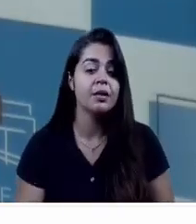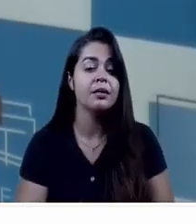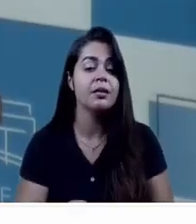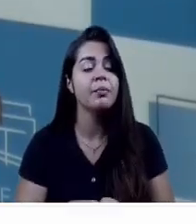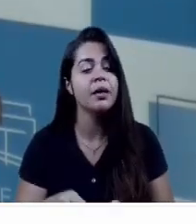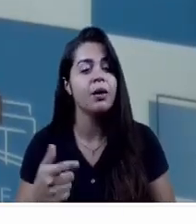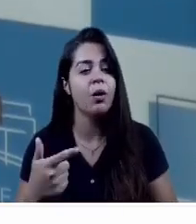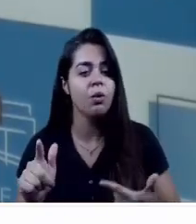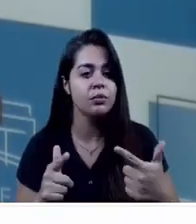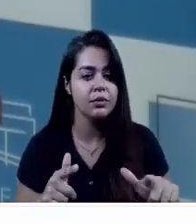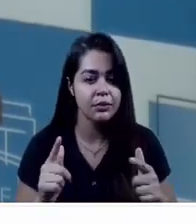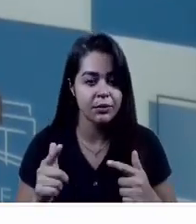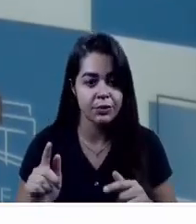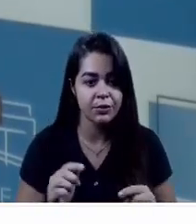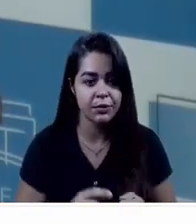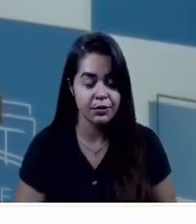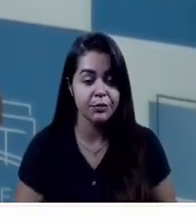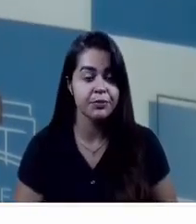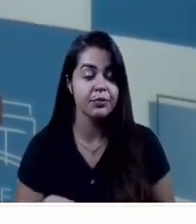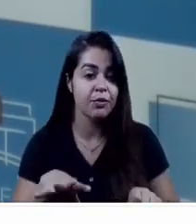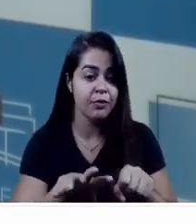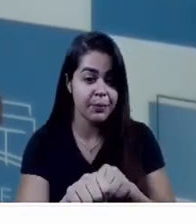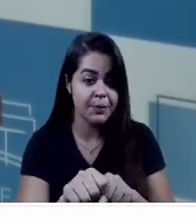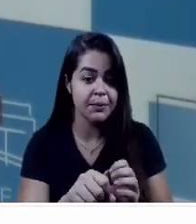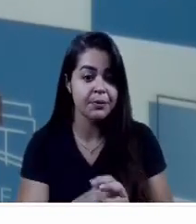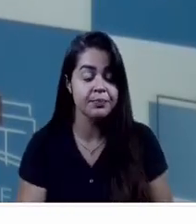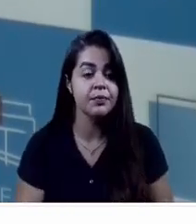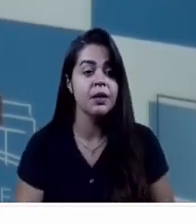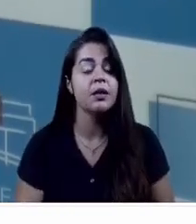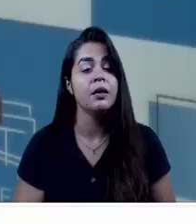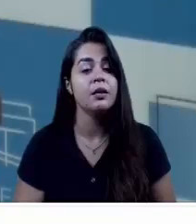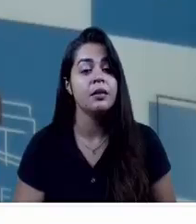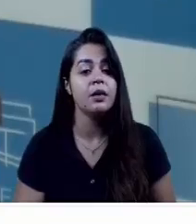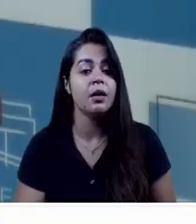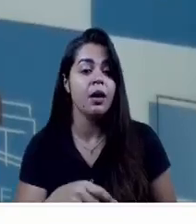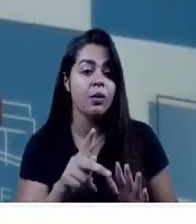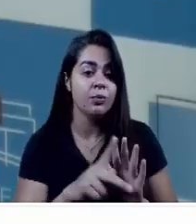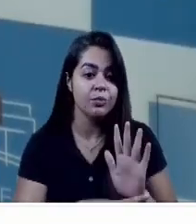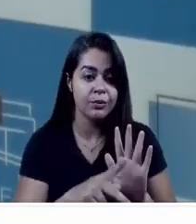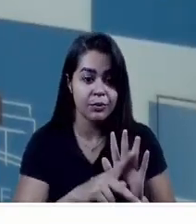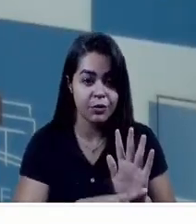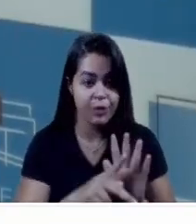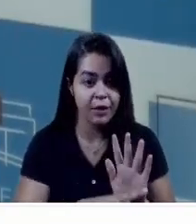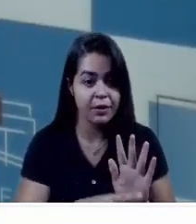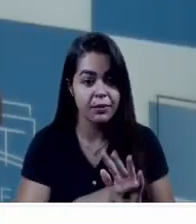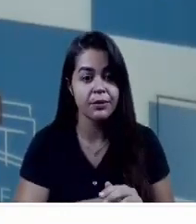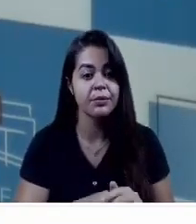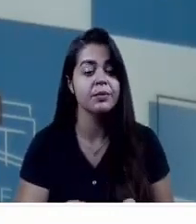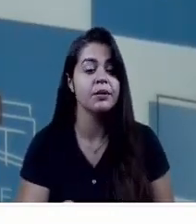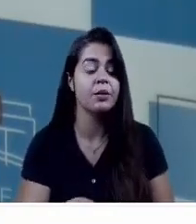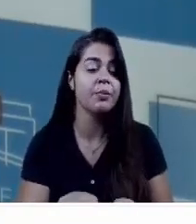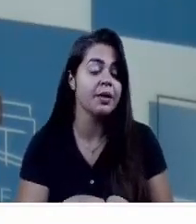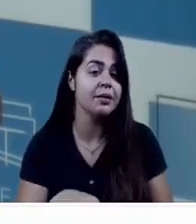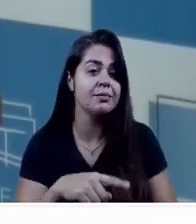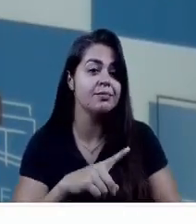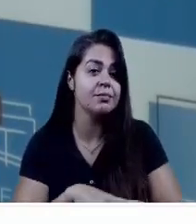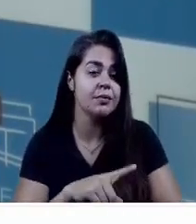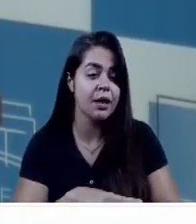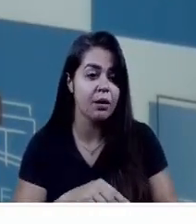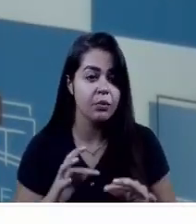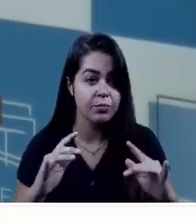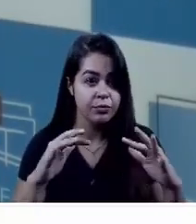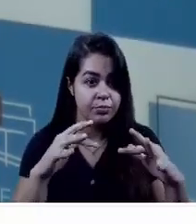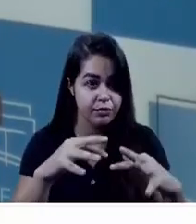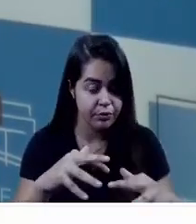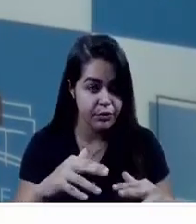não tivemos ainda tempo de reunir na nossa frente parlamentar, viu, Tid? Mas a